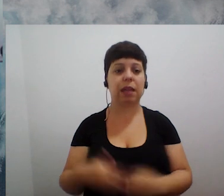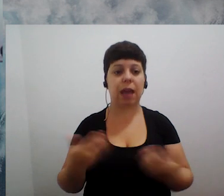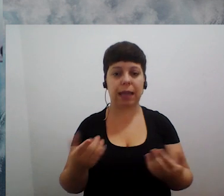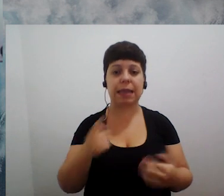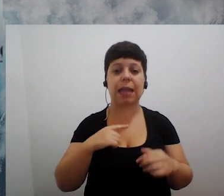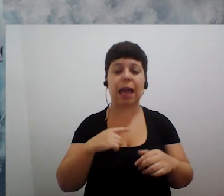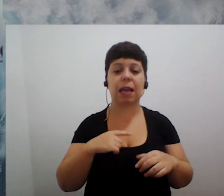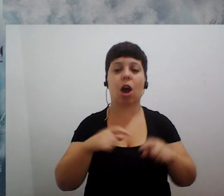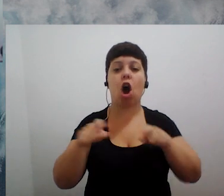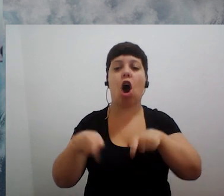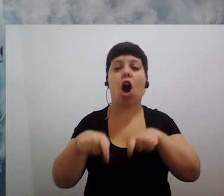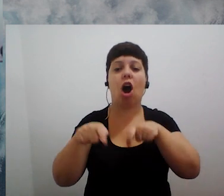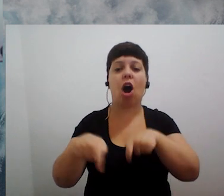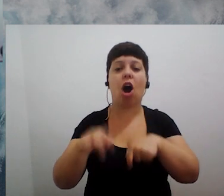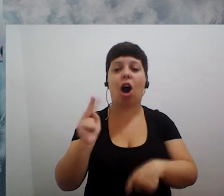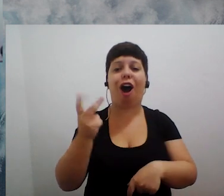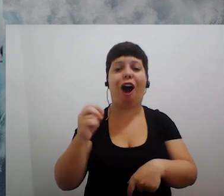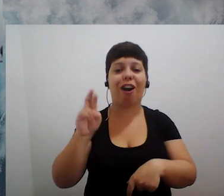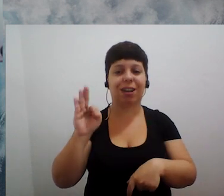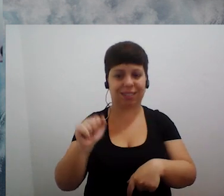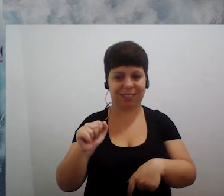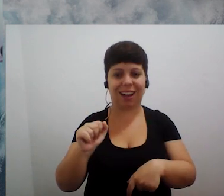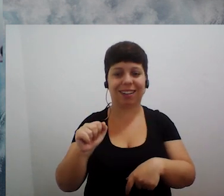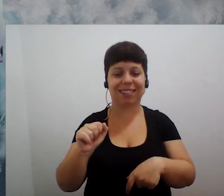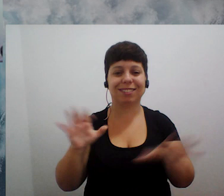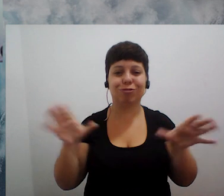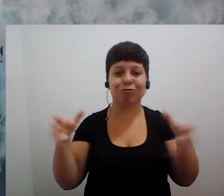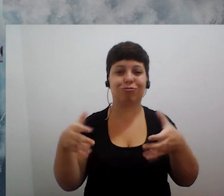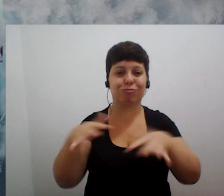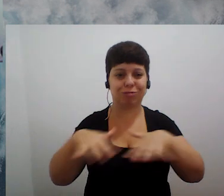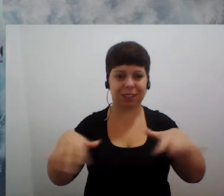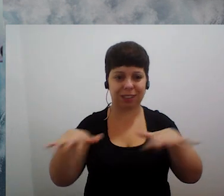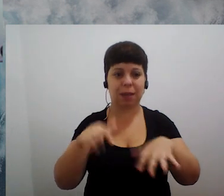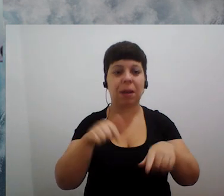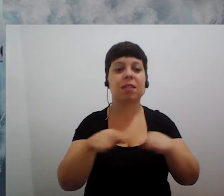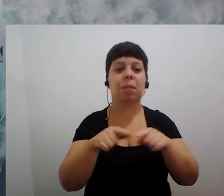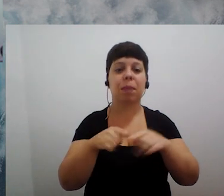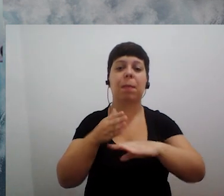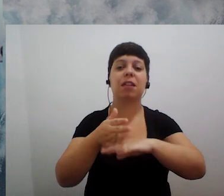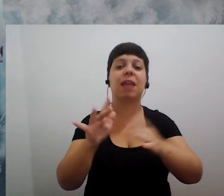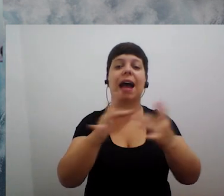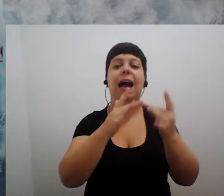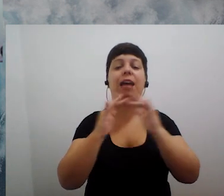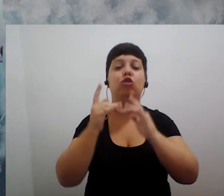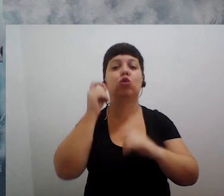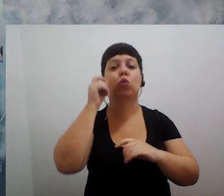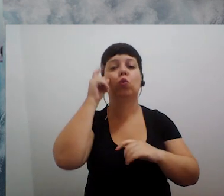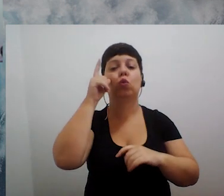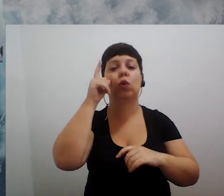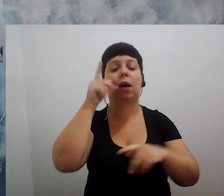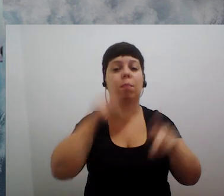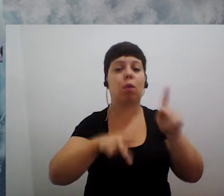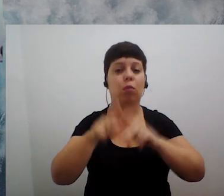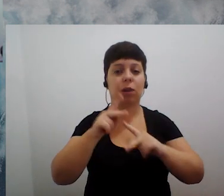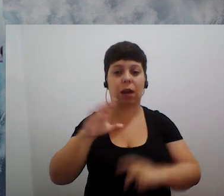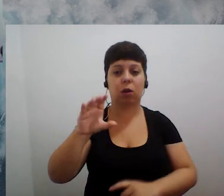correria. E aí a Horta Comunitária da Mata é um dos principais projetos do Grupo da Mata, mas a gente também faz parte da Rede de Cultura Popular da